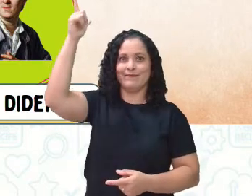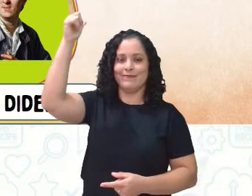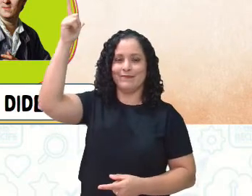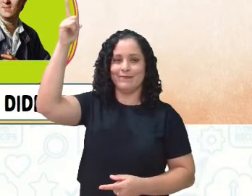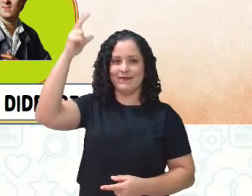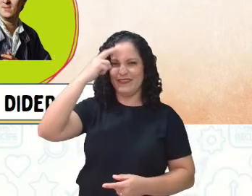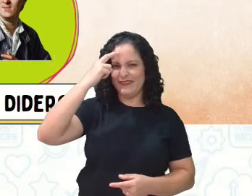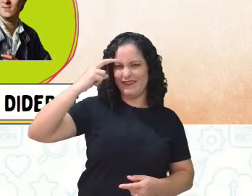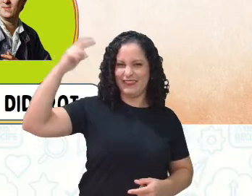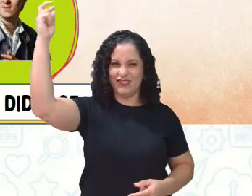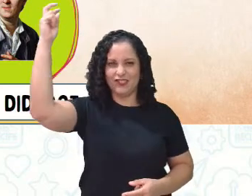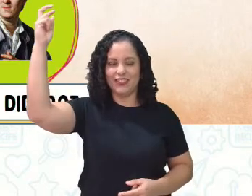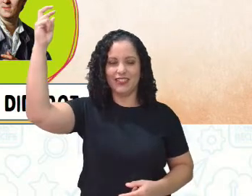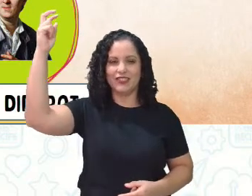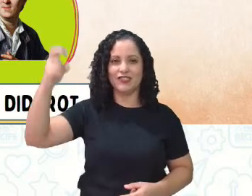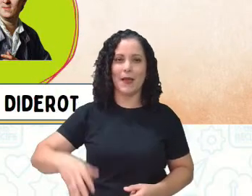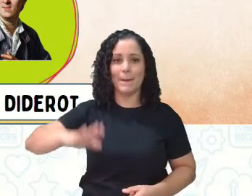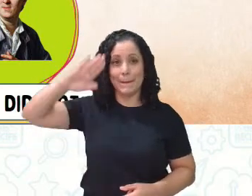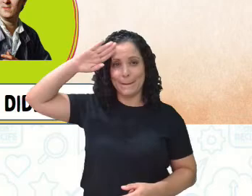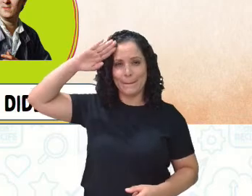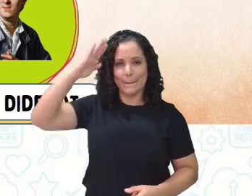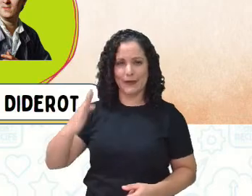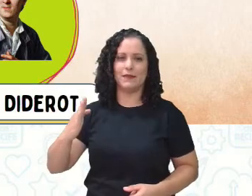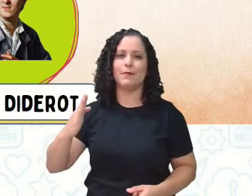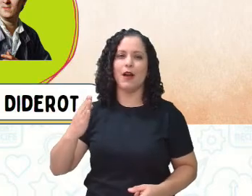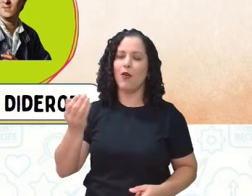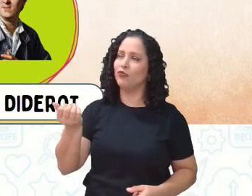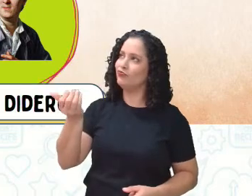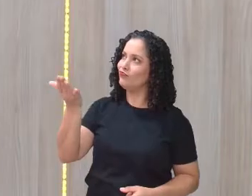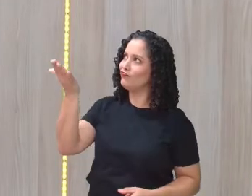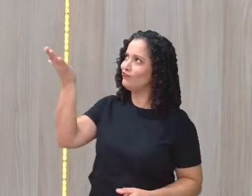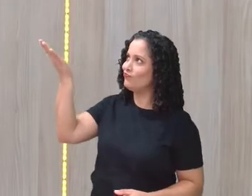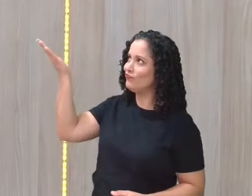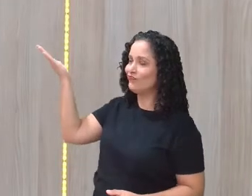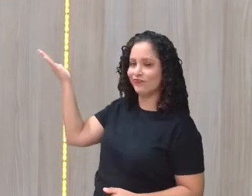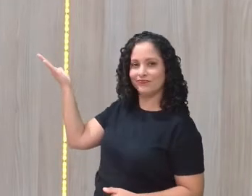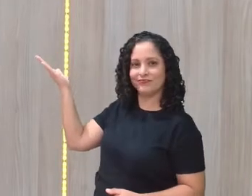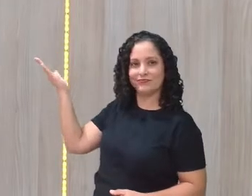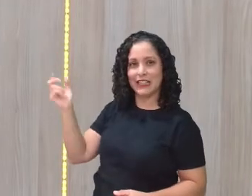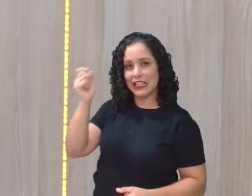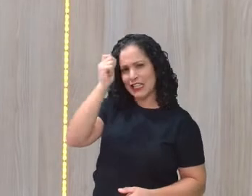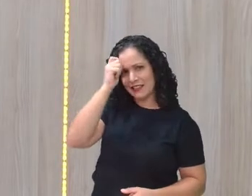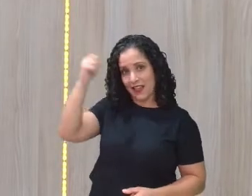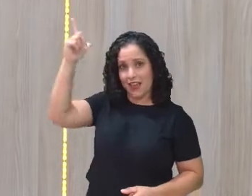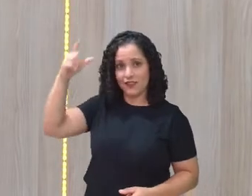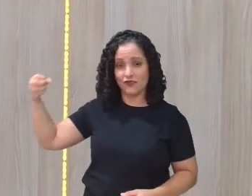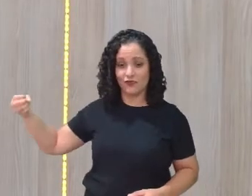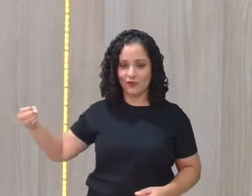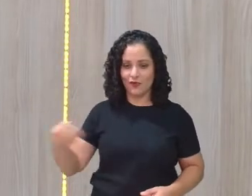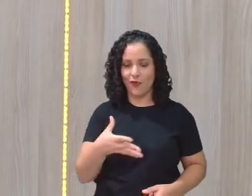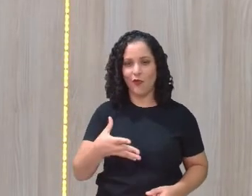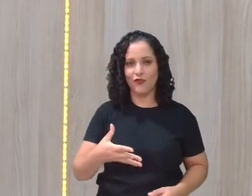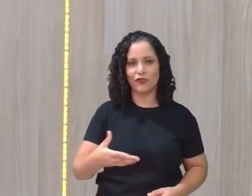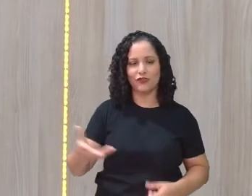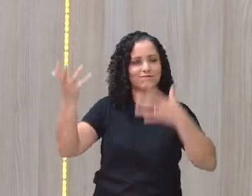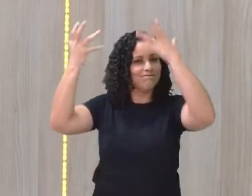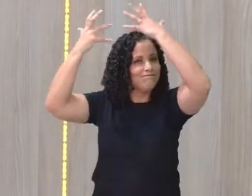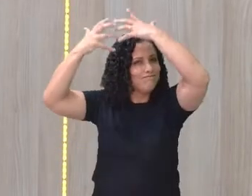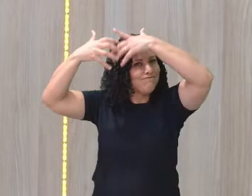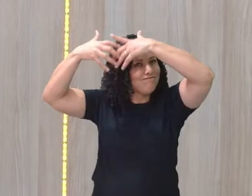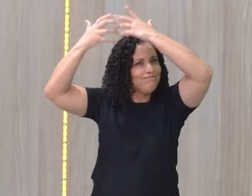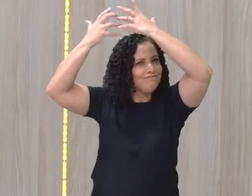daí foram os principais, né? Eles deram ideias a partir da razão, né,